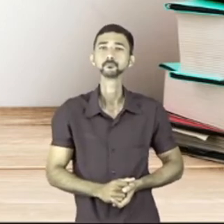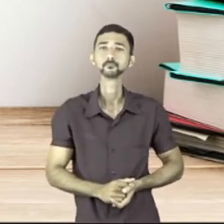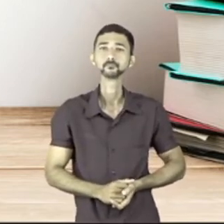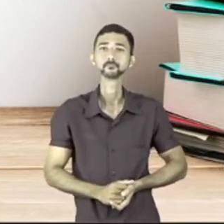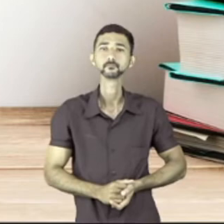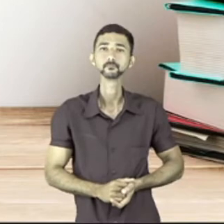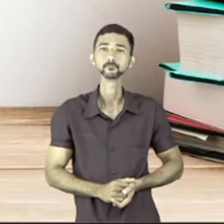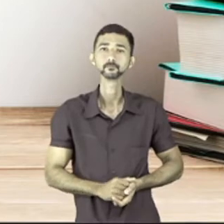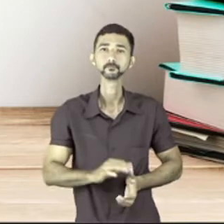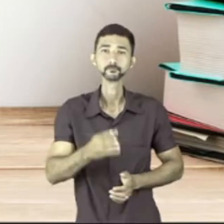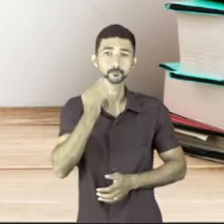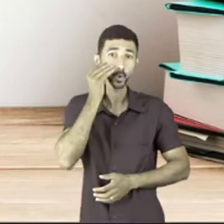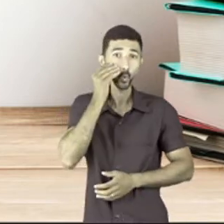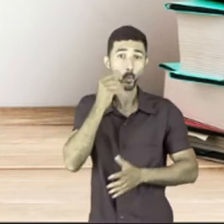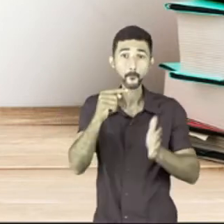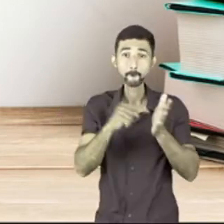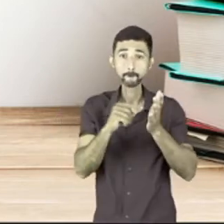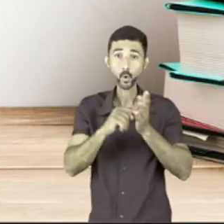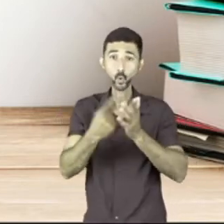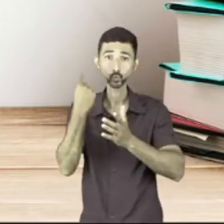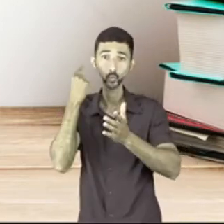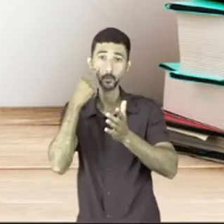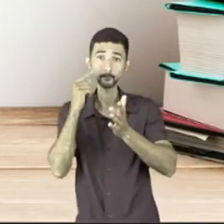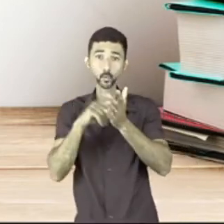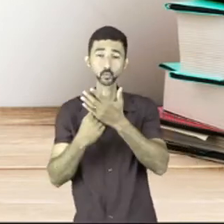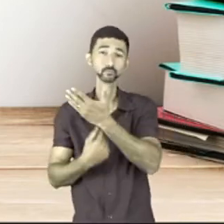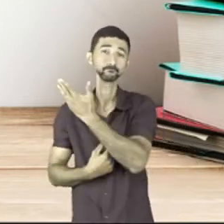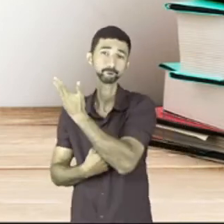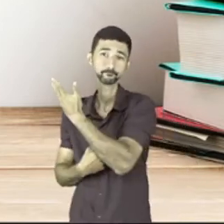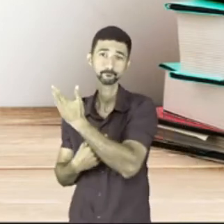Ó, reparem lá na pontuação ao fundo.